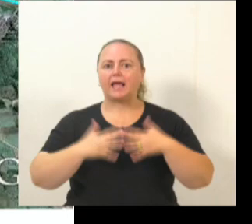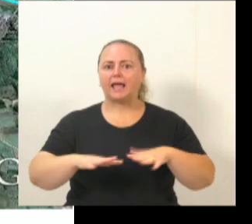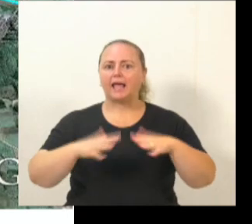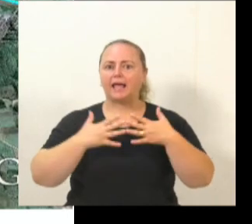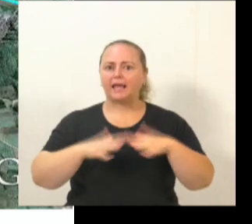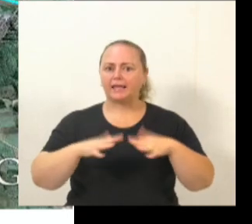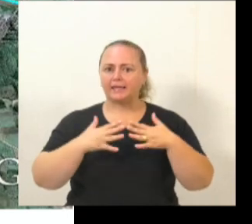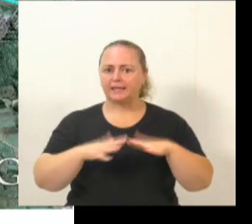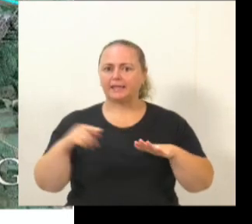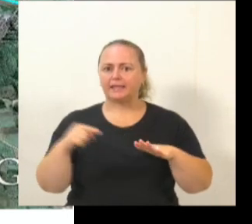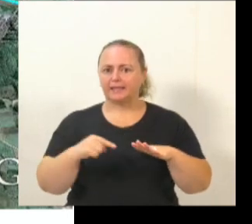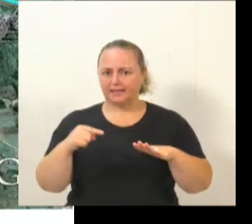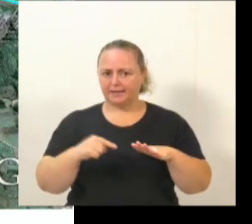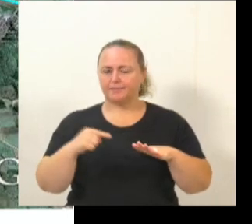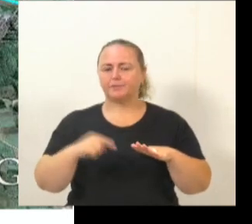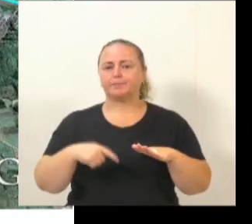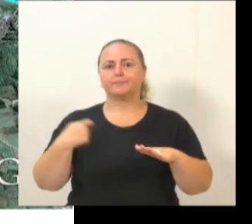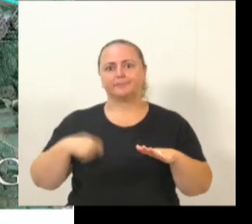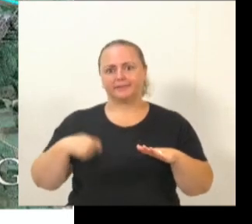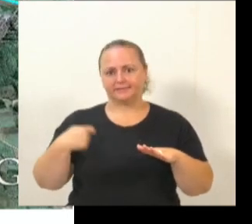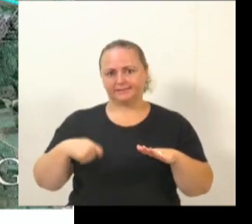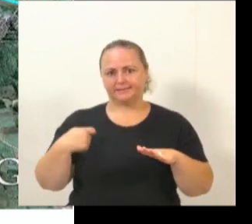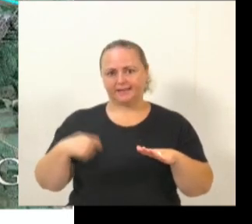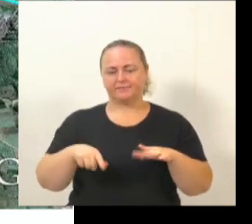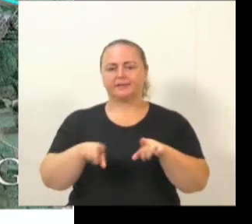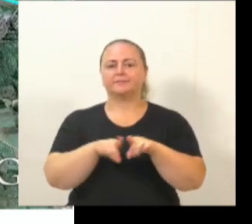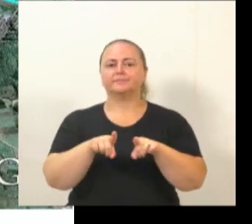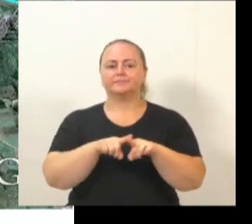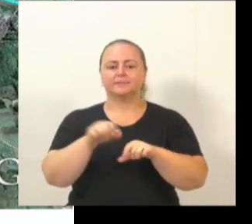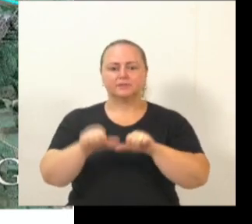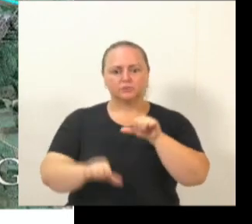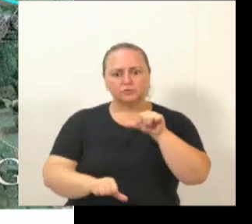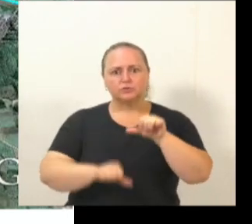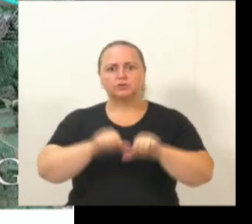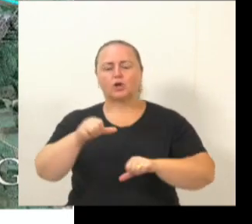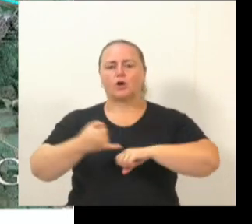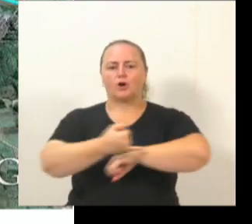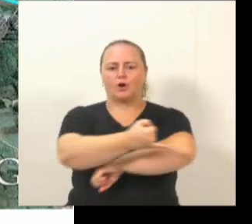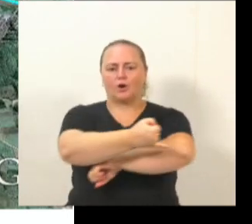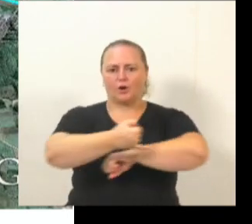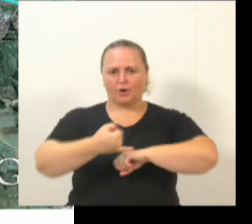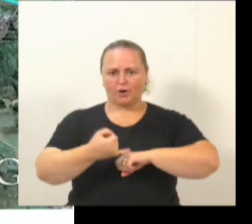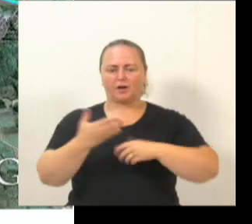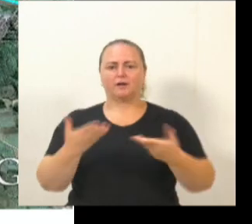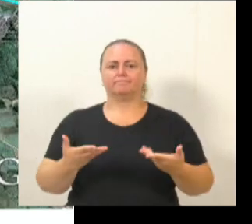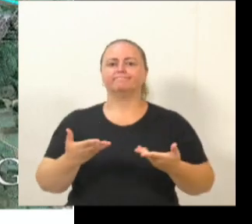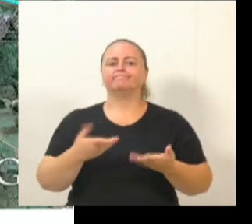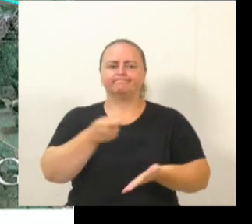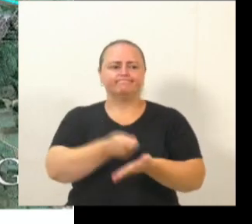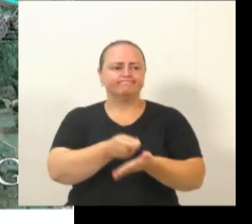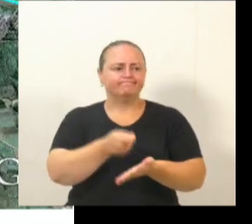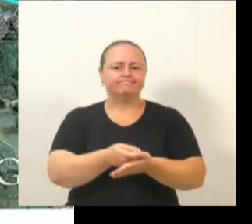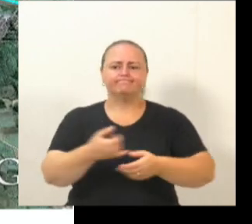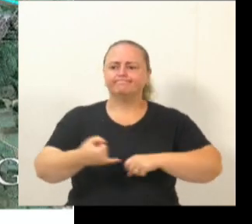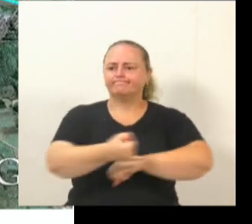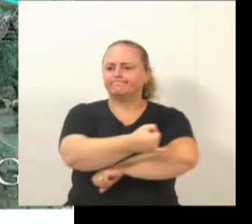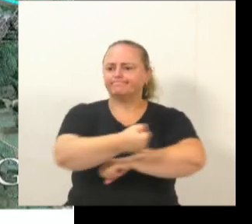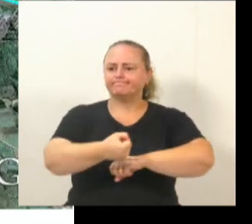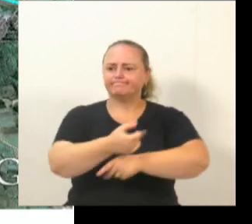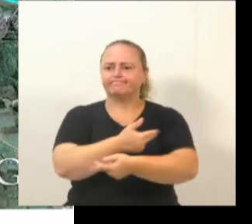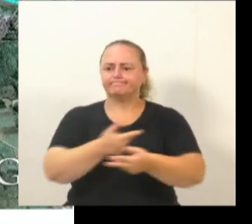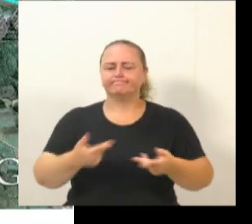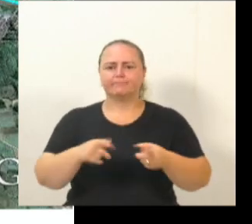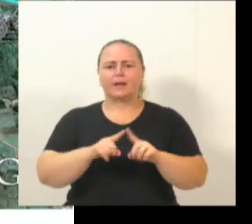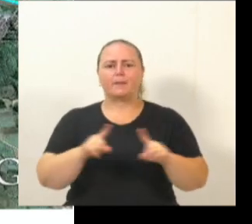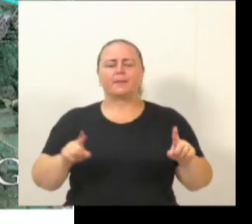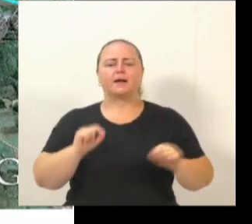existia até então e a troca de infraestruturas ou de obrigação de infraestruturas, sem que isso